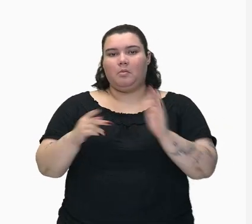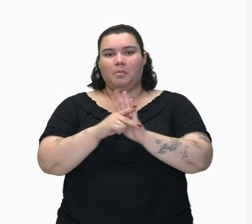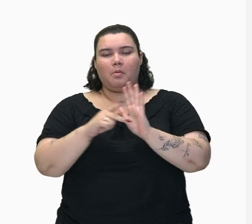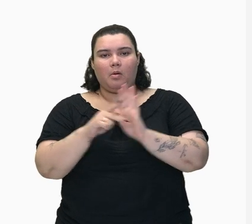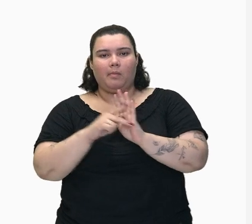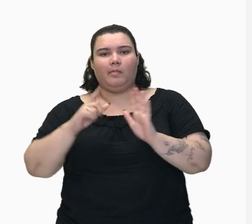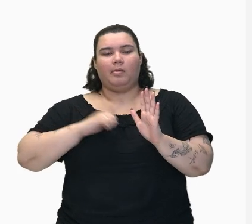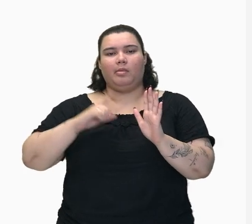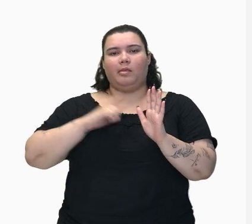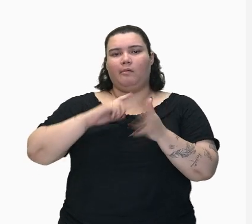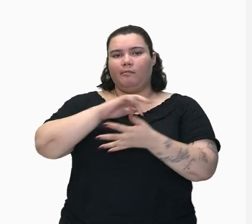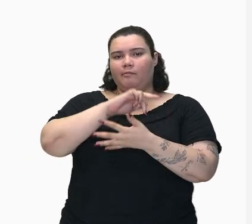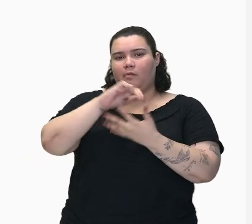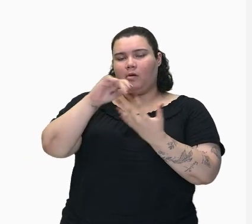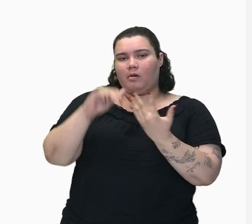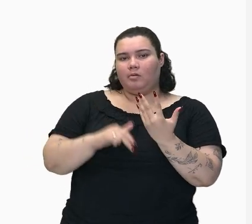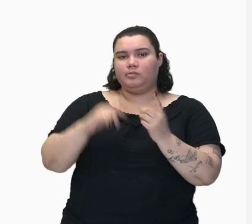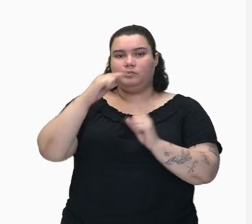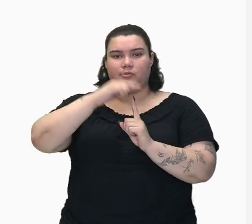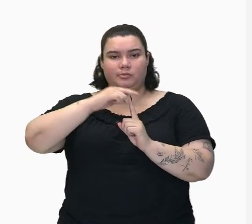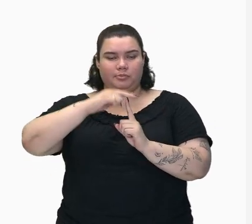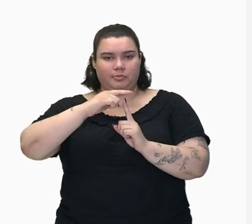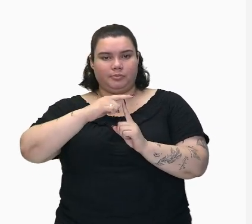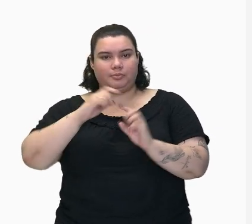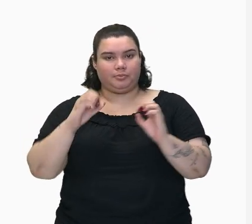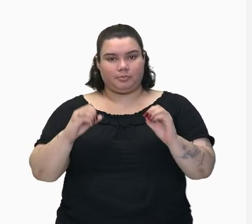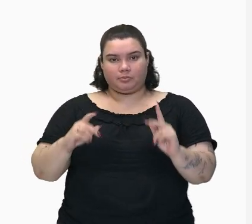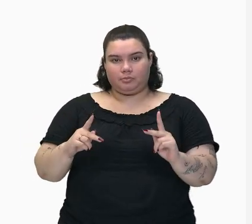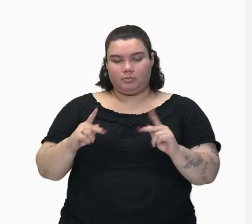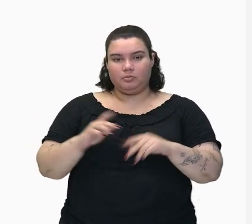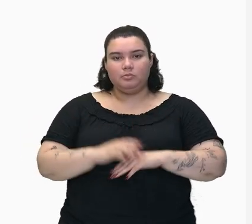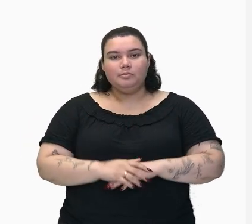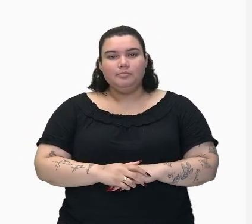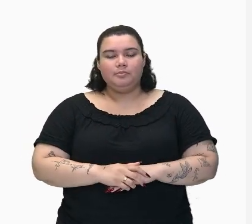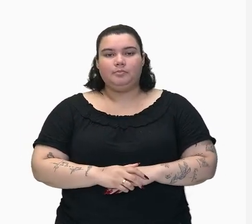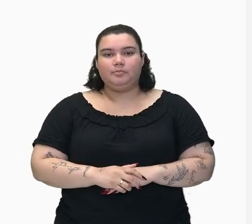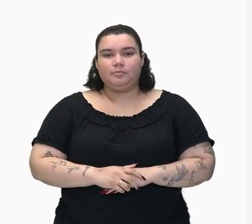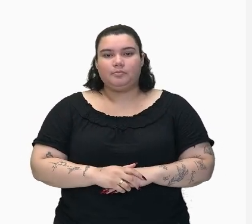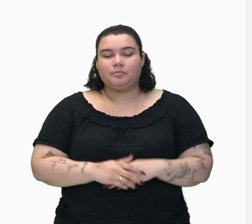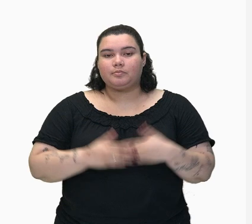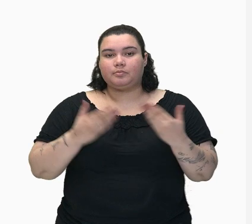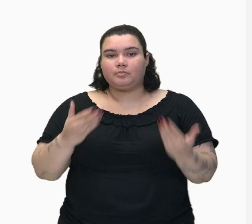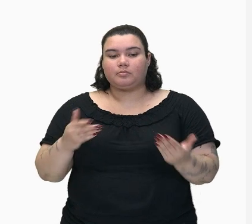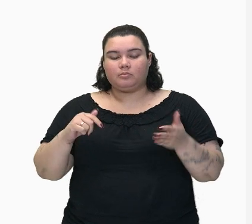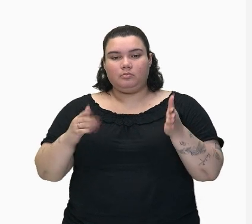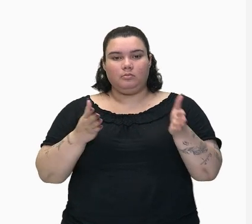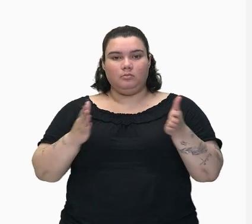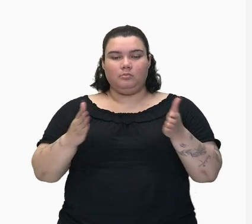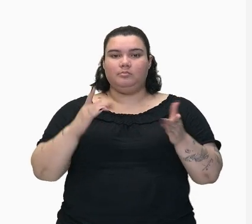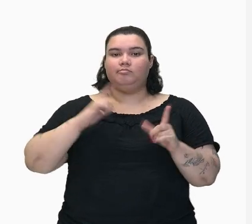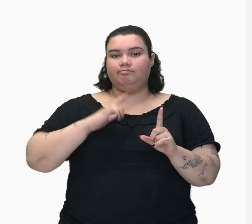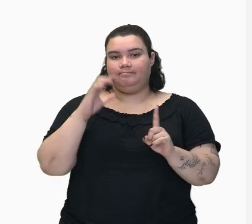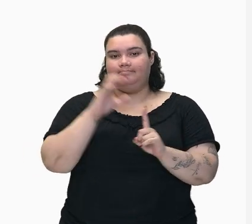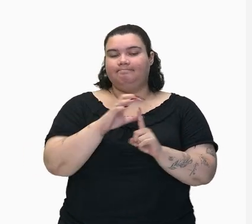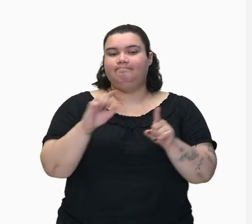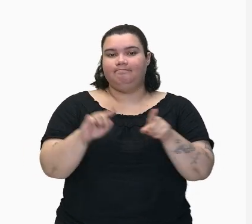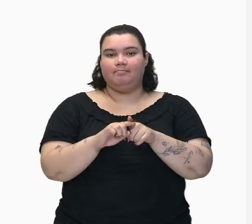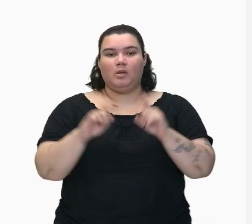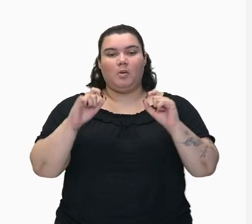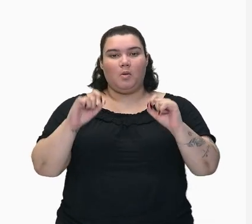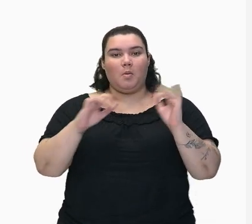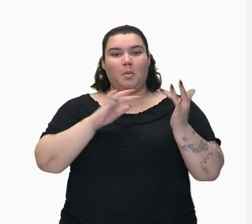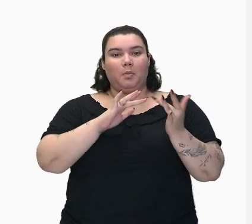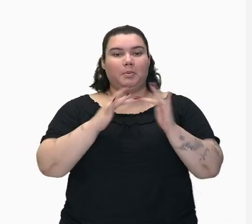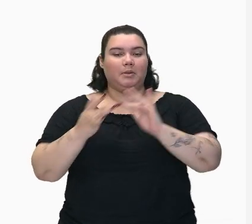naturalismo, parnasianismo, simbolismo, certo? Então, perceba que este período ele é influenciado também pelo